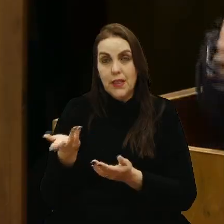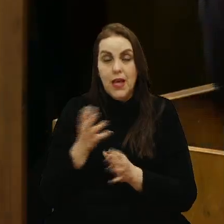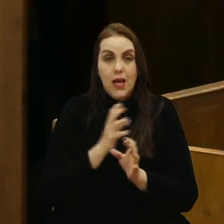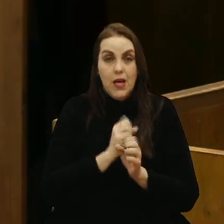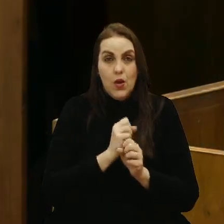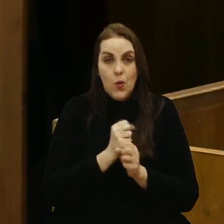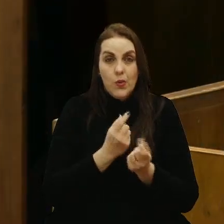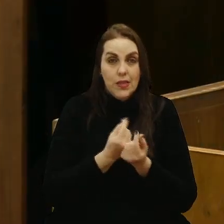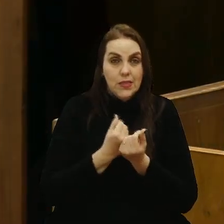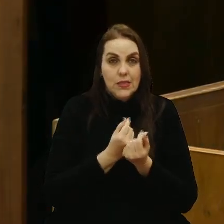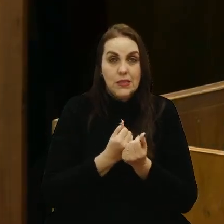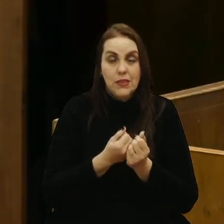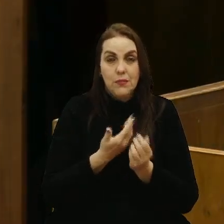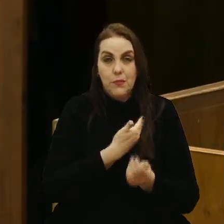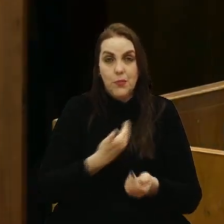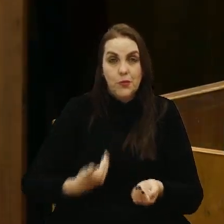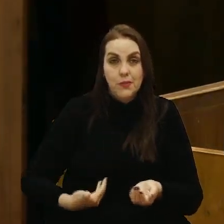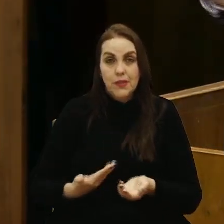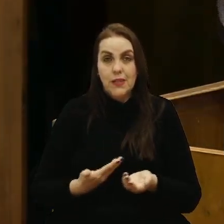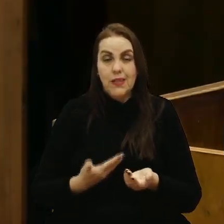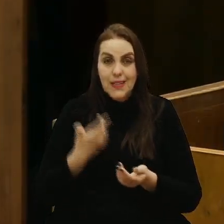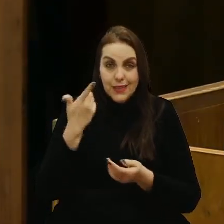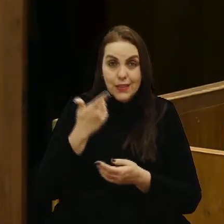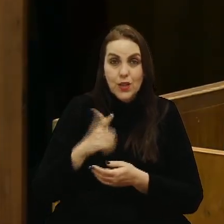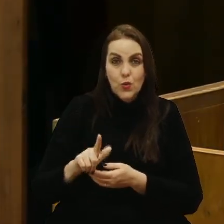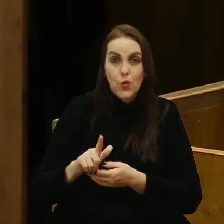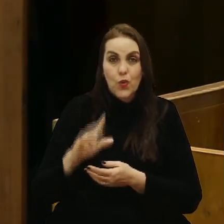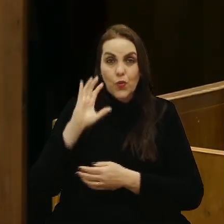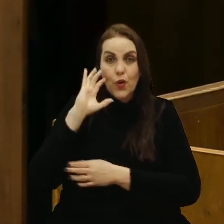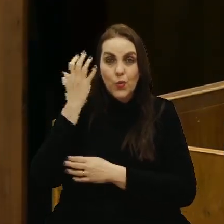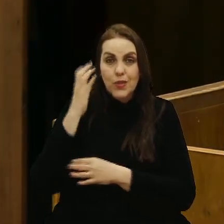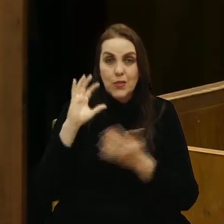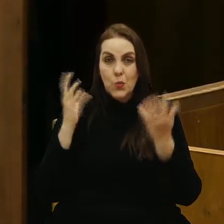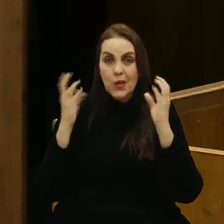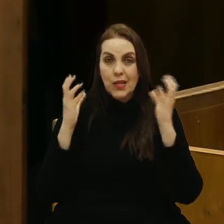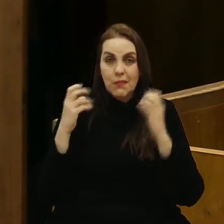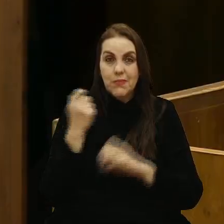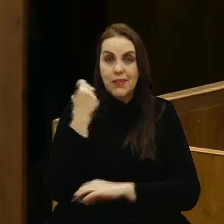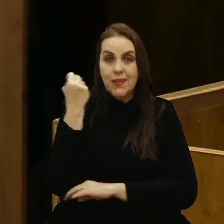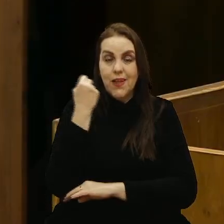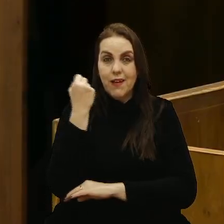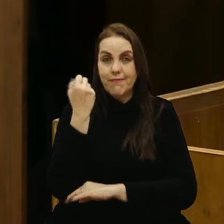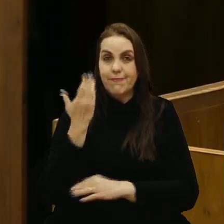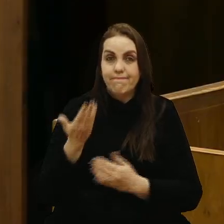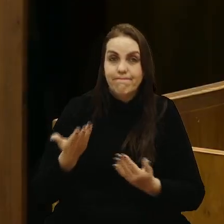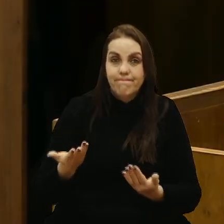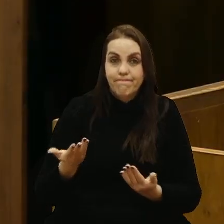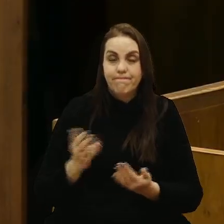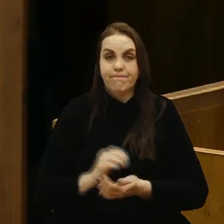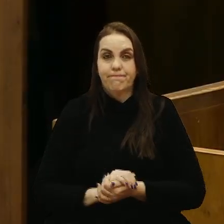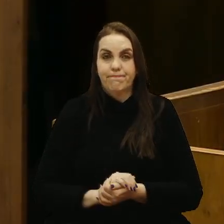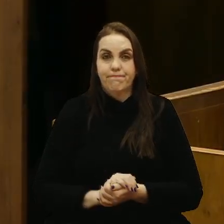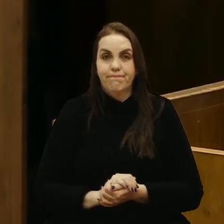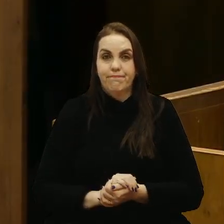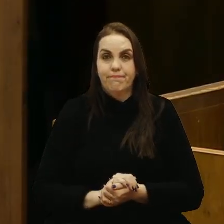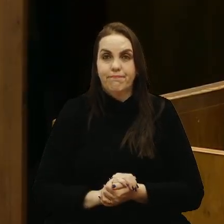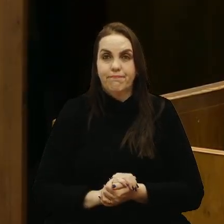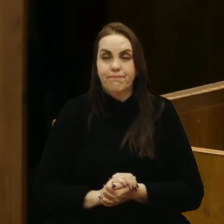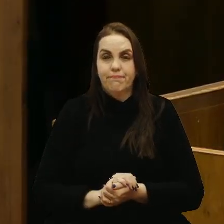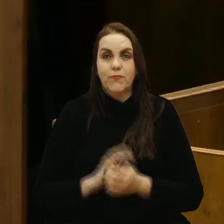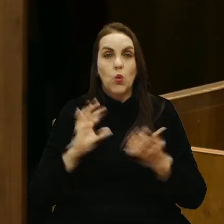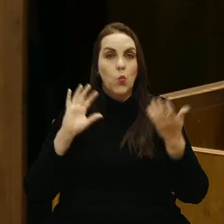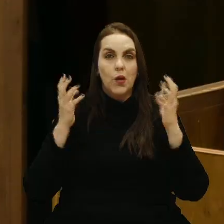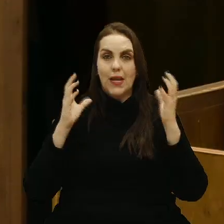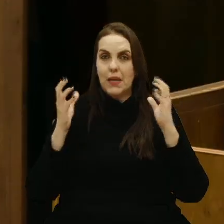públicas, nós tivermos que enfrentar novamente uma situação climática extrema? Bom, o clima nós